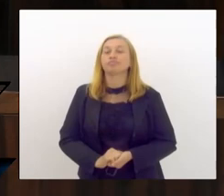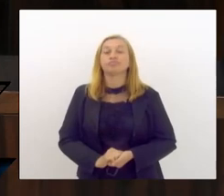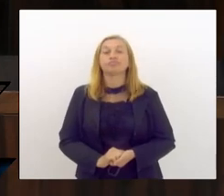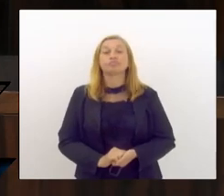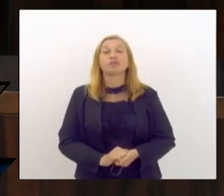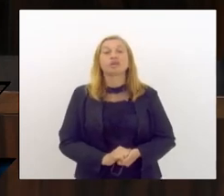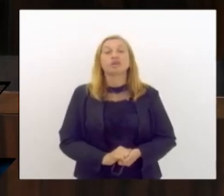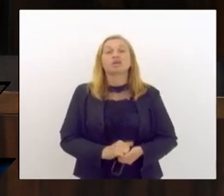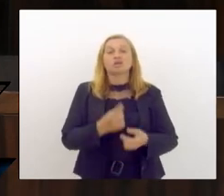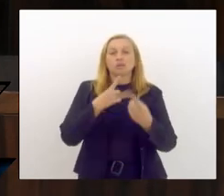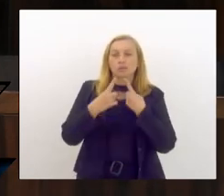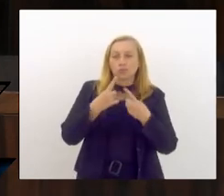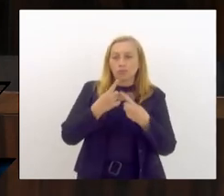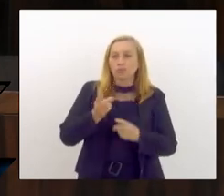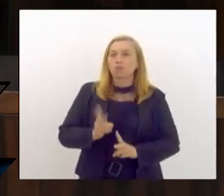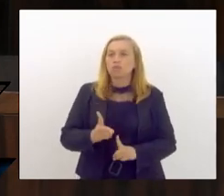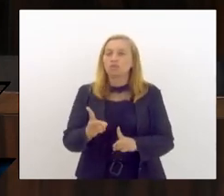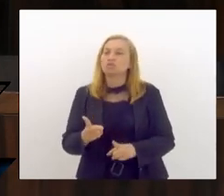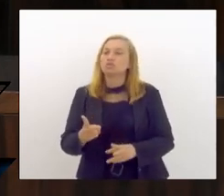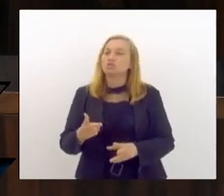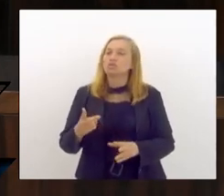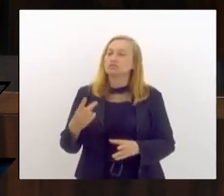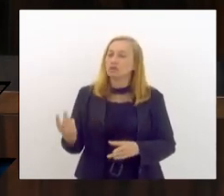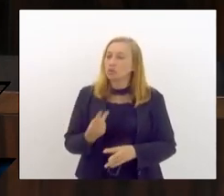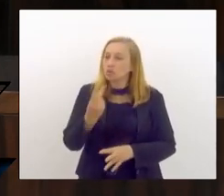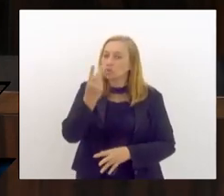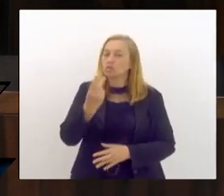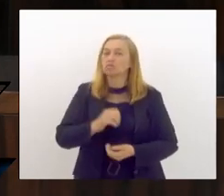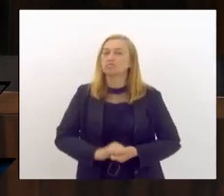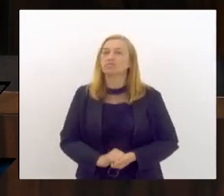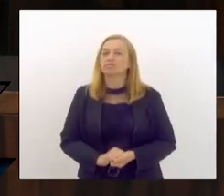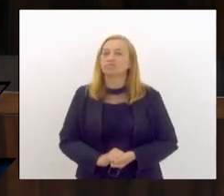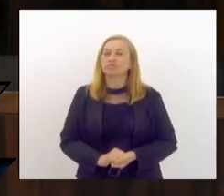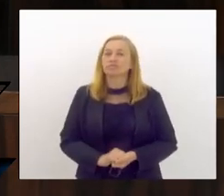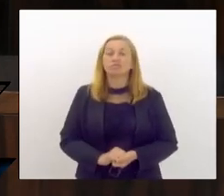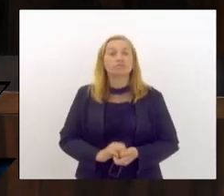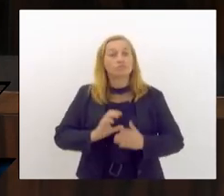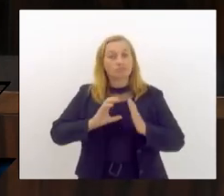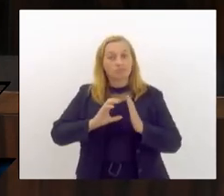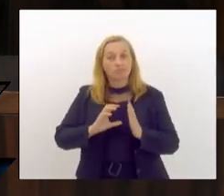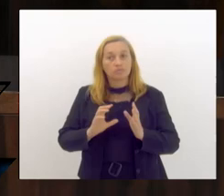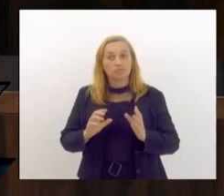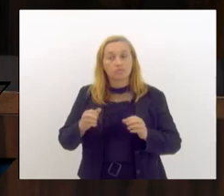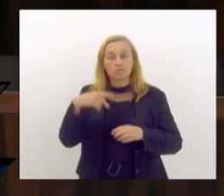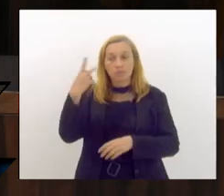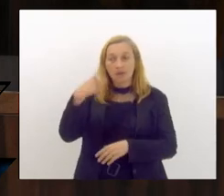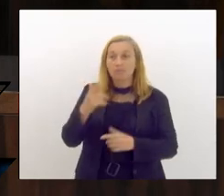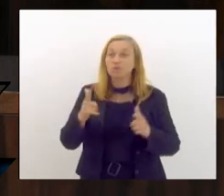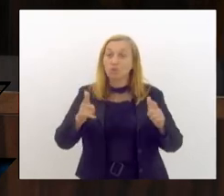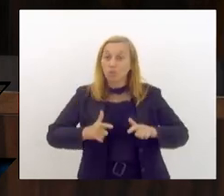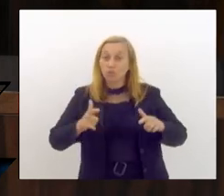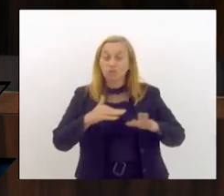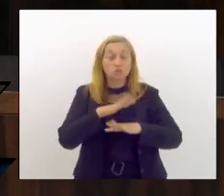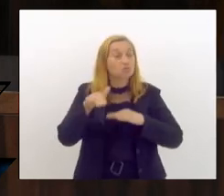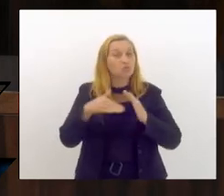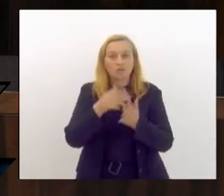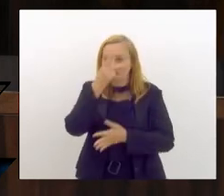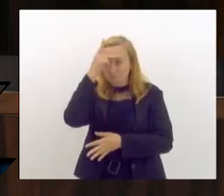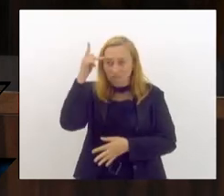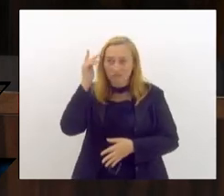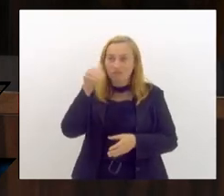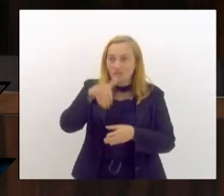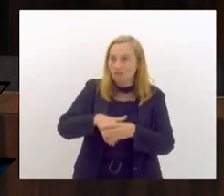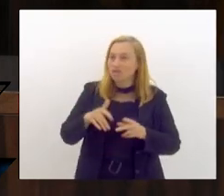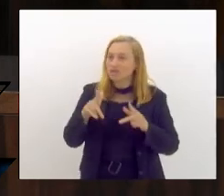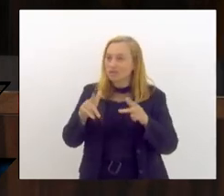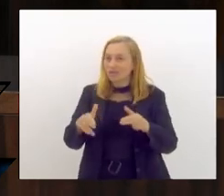que o debate continue sendo rico, caloroso, e um parlamento onde todo mundo vota